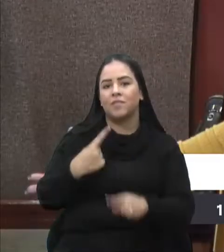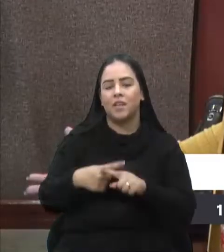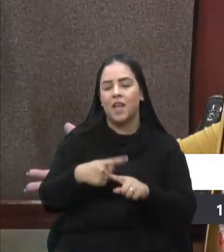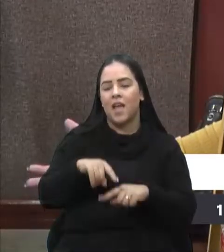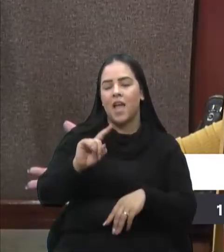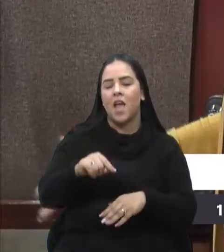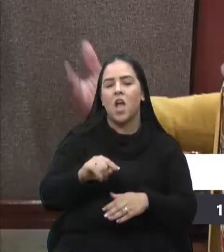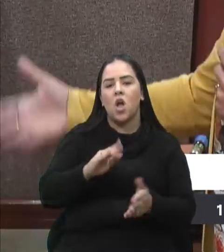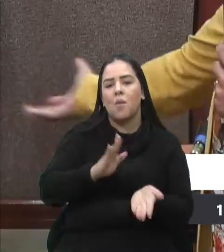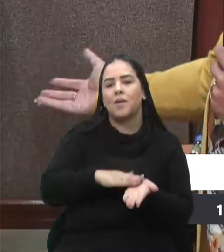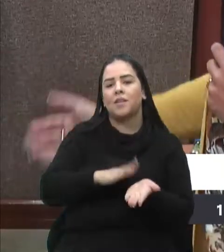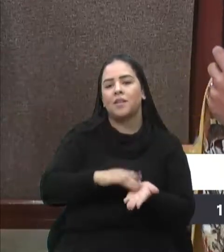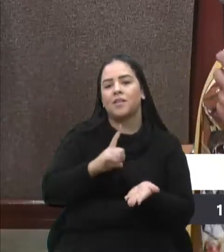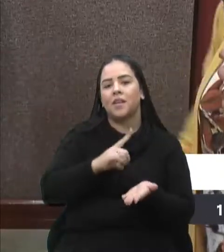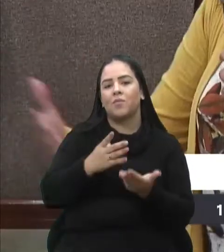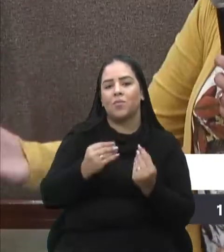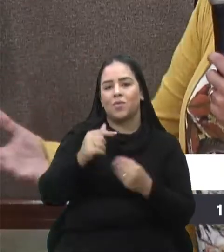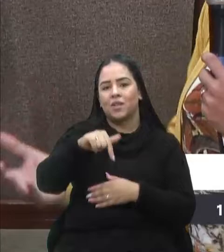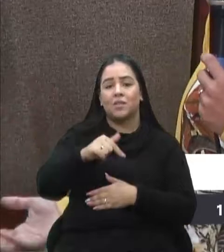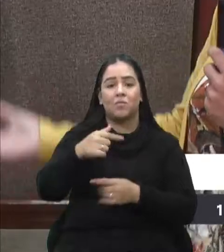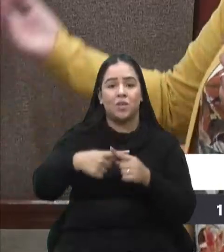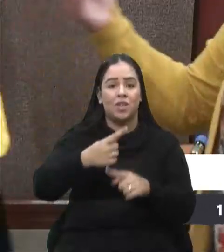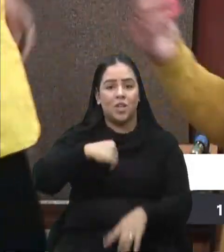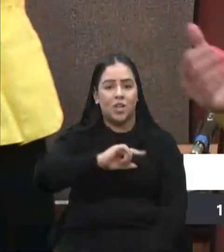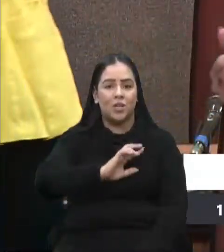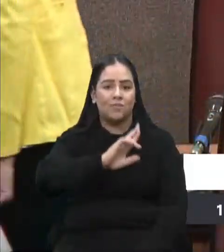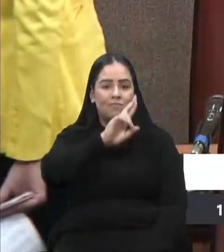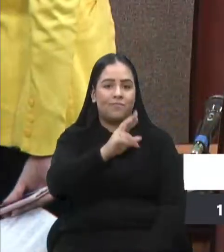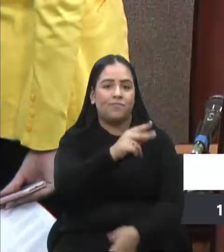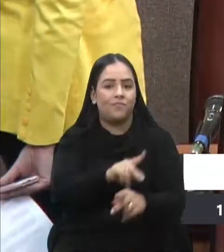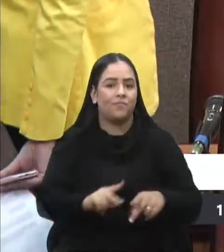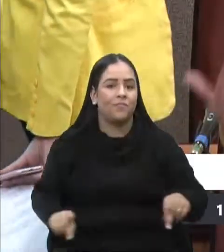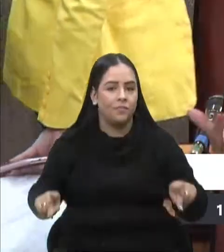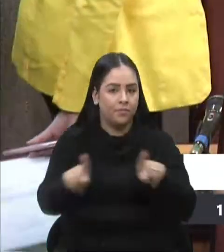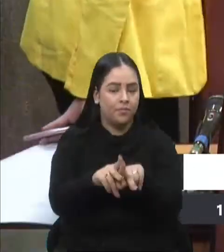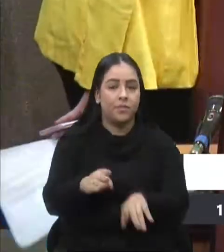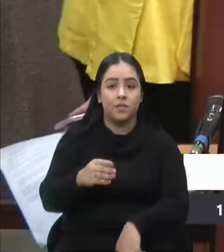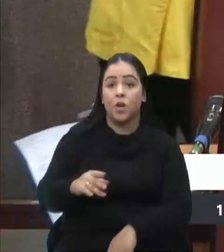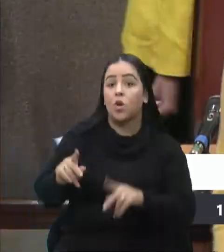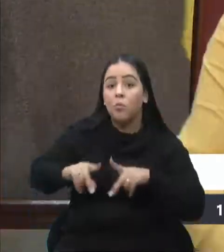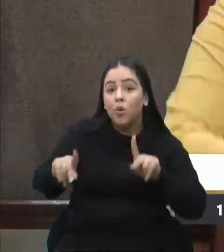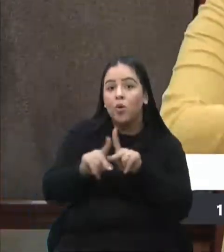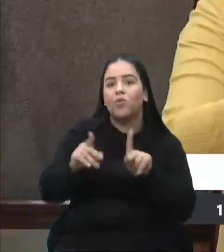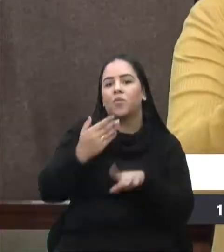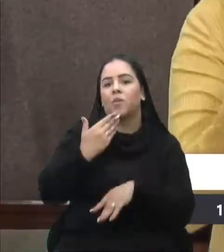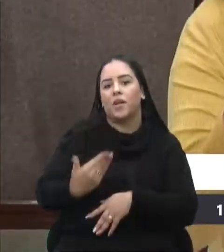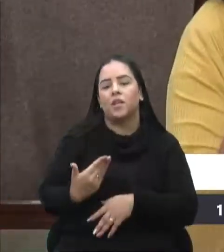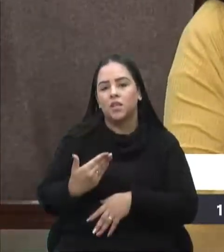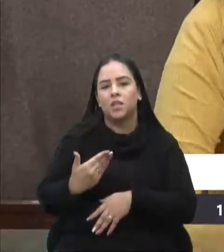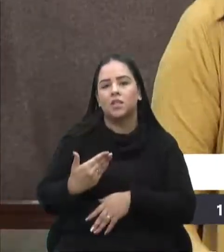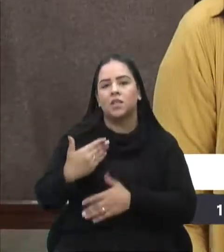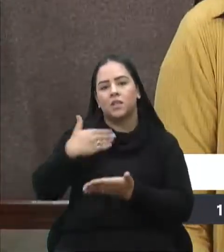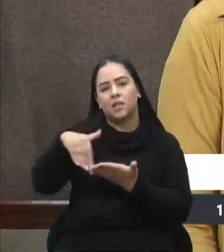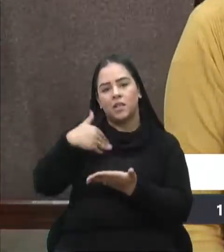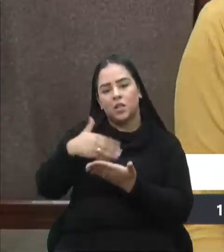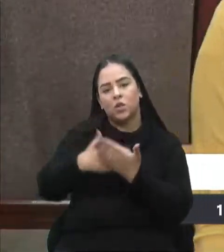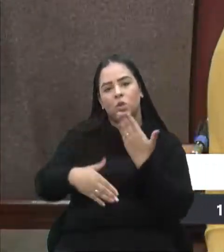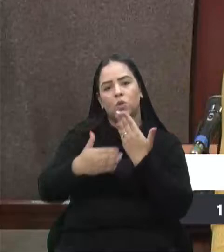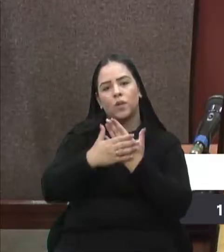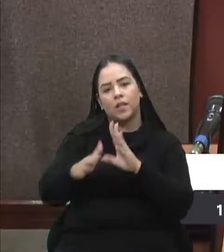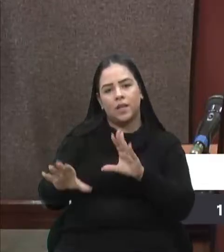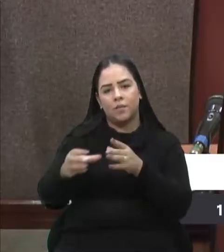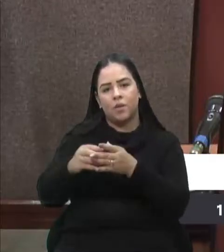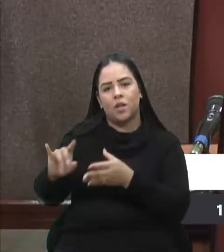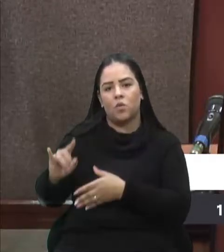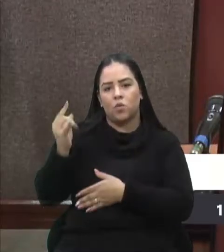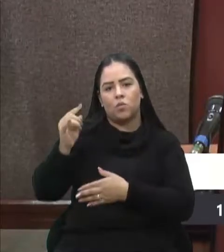também que sai muito dessa casa, porque nós somos os representantes do povo, o povo nos pede. E aí a secretária veio aqui com toda a equipe na nossa última reunião da